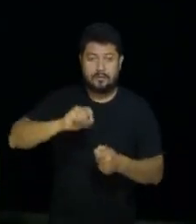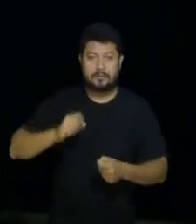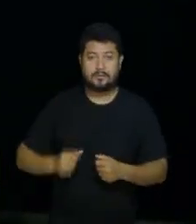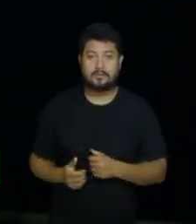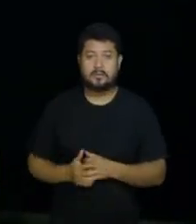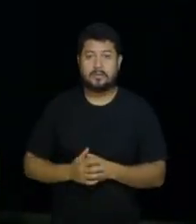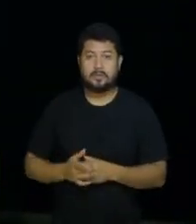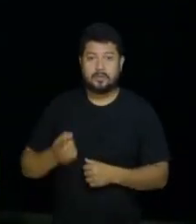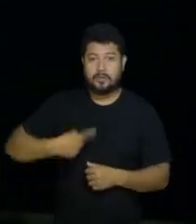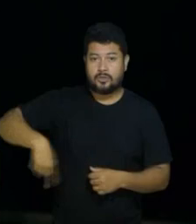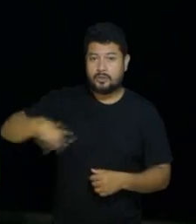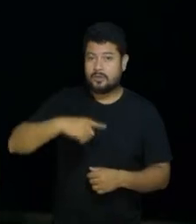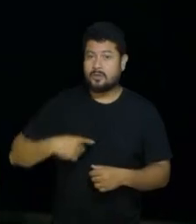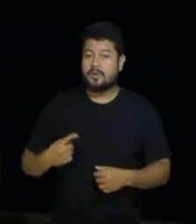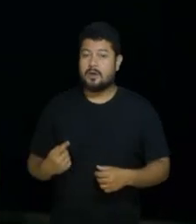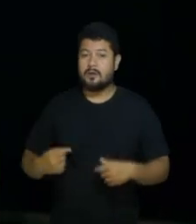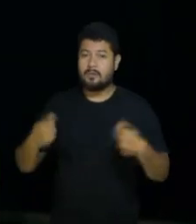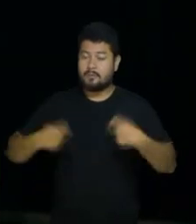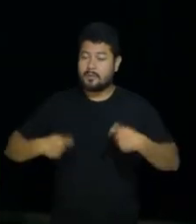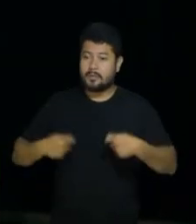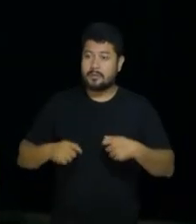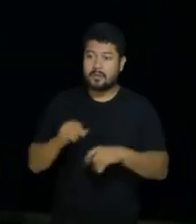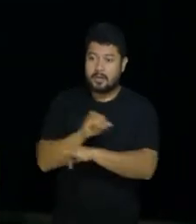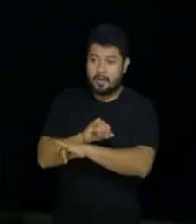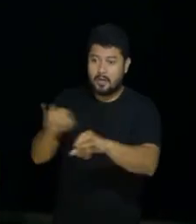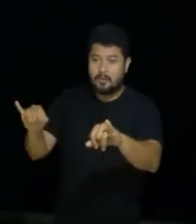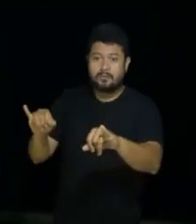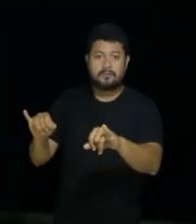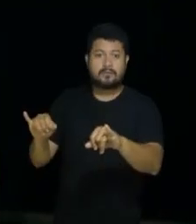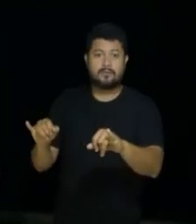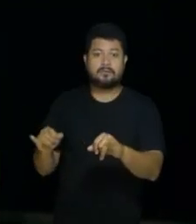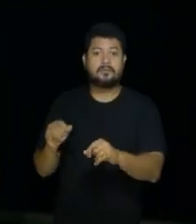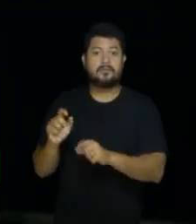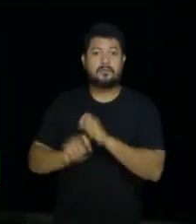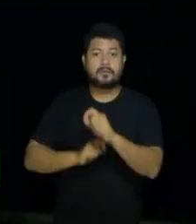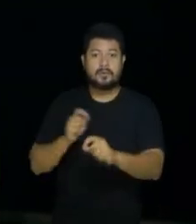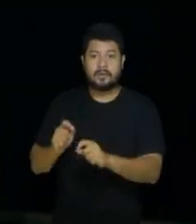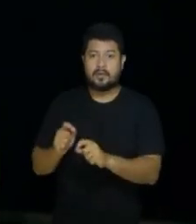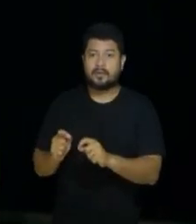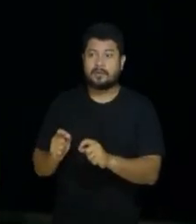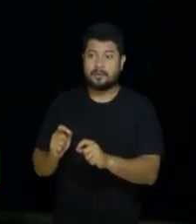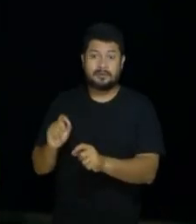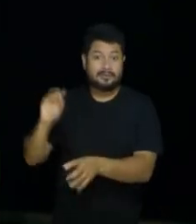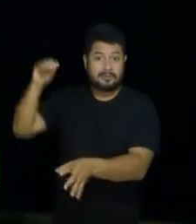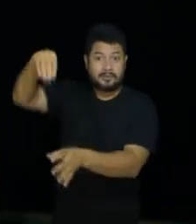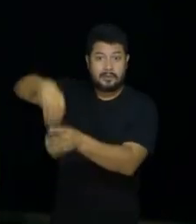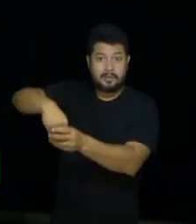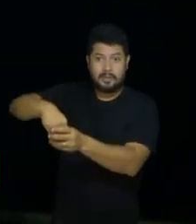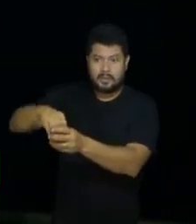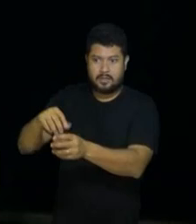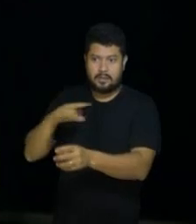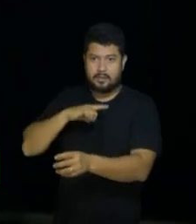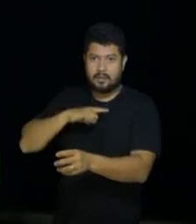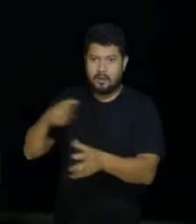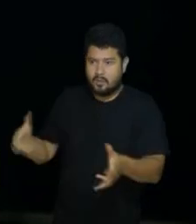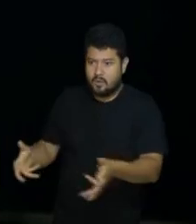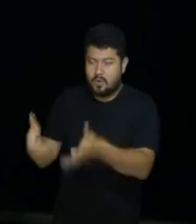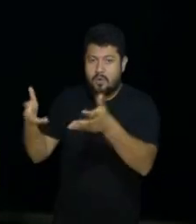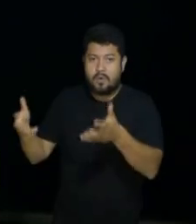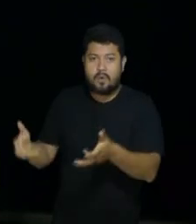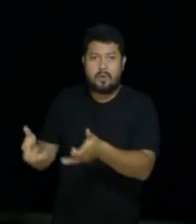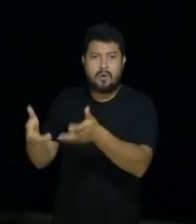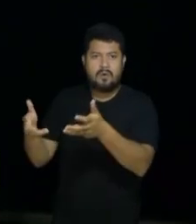reformar a nossa sociedade no que concerne ao espírito violento que está sendo cultivado hoje com a